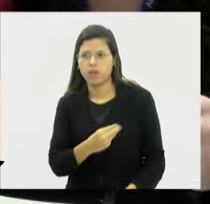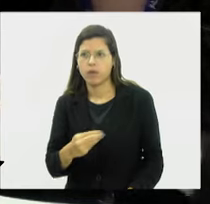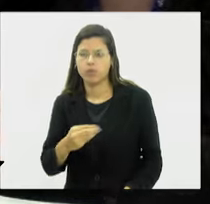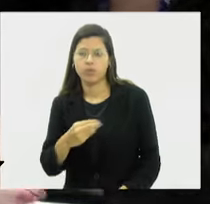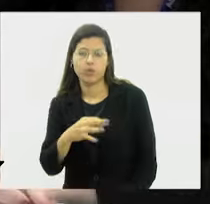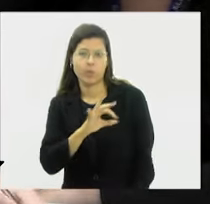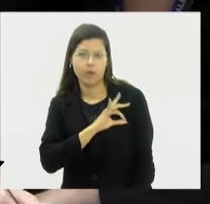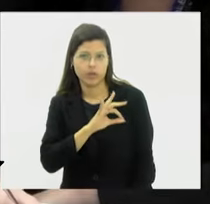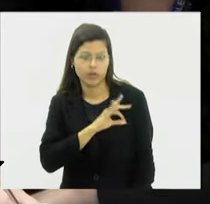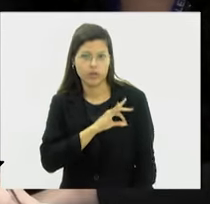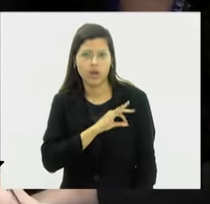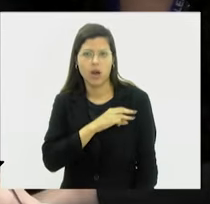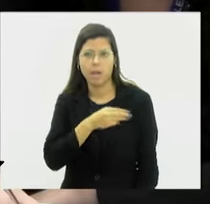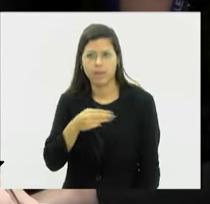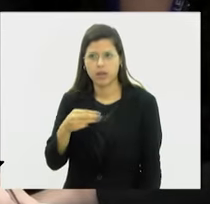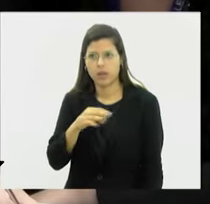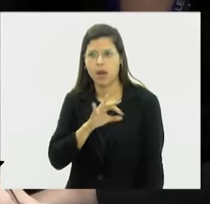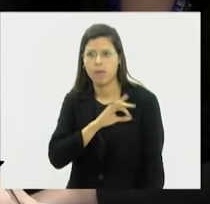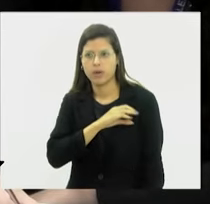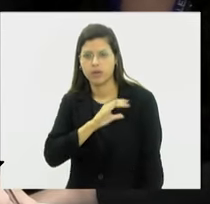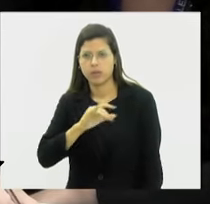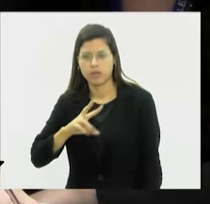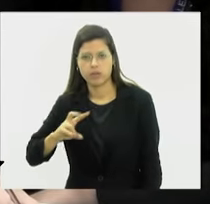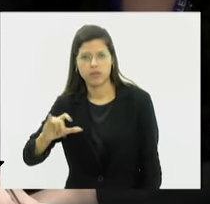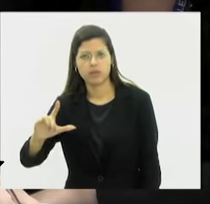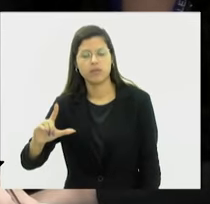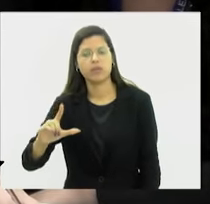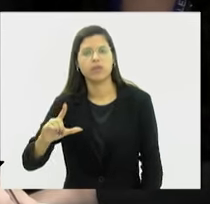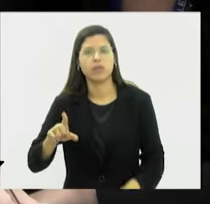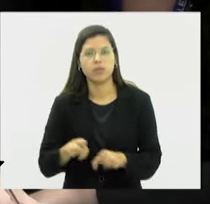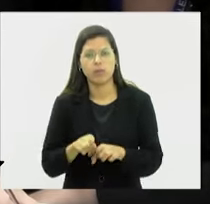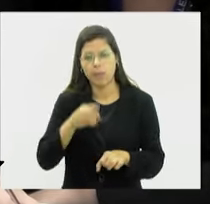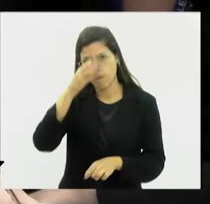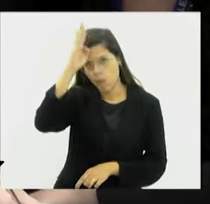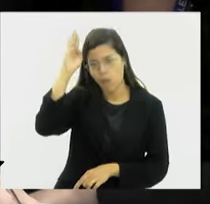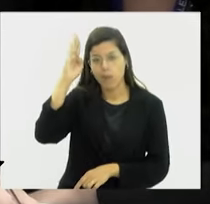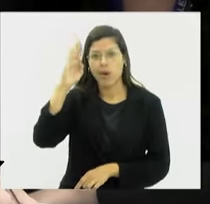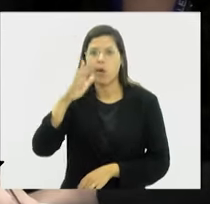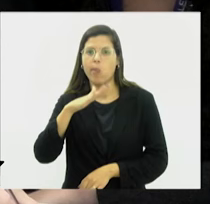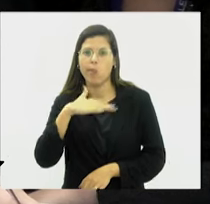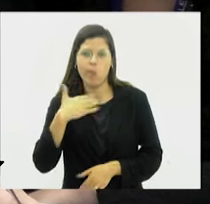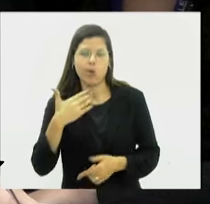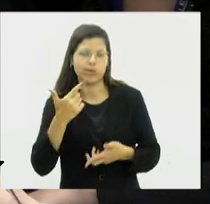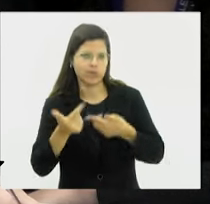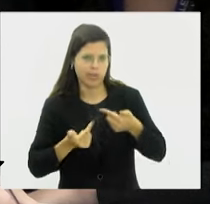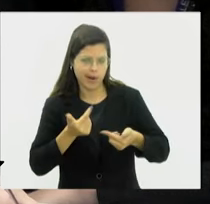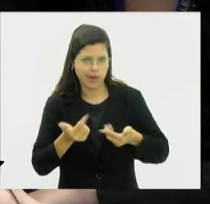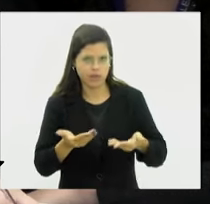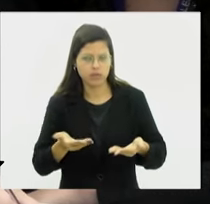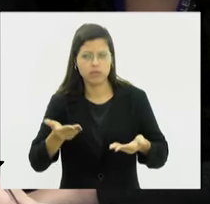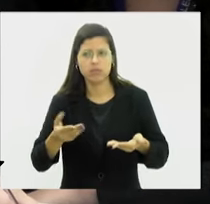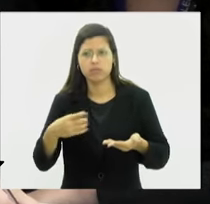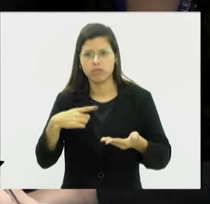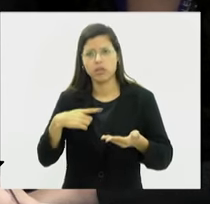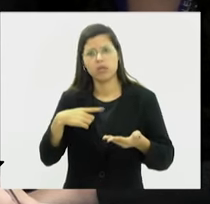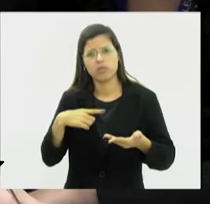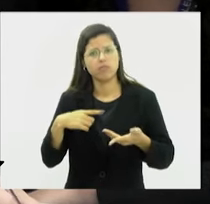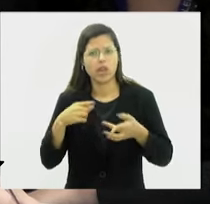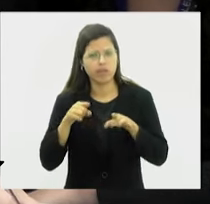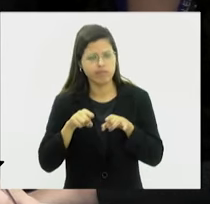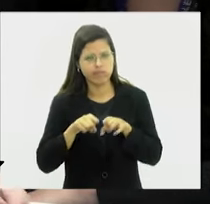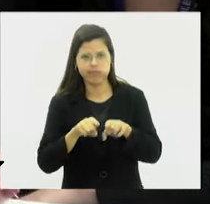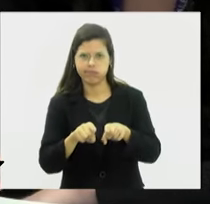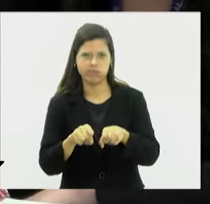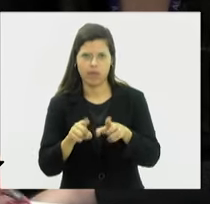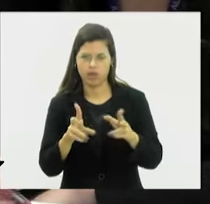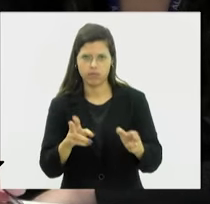militares, policiais, civis e agentes penitenciários mortos em serviço. Eu acho que, de certa maneira, existe um paralelo, né,